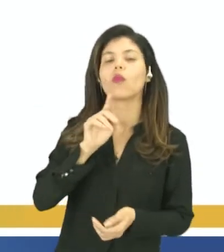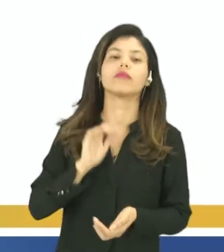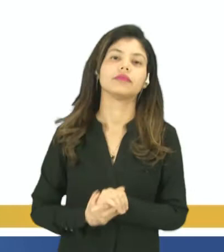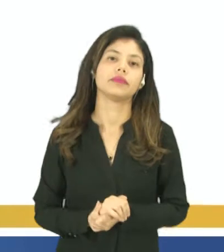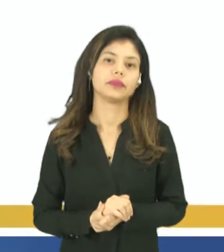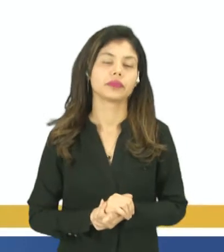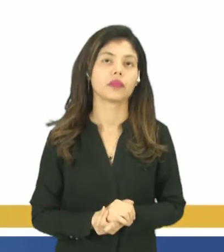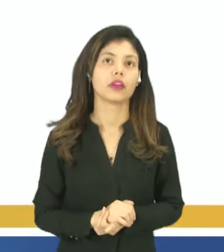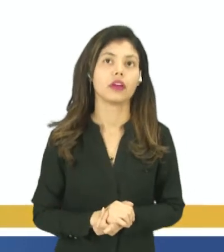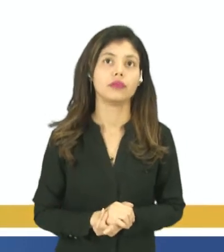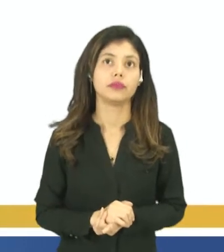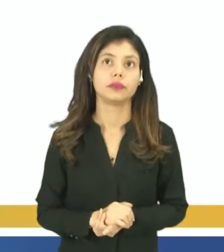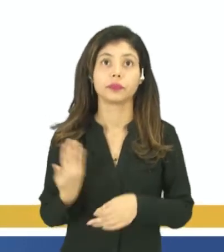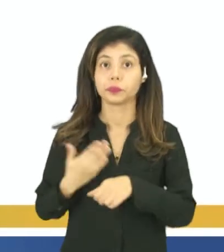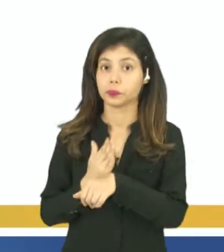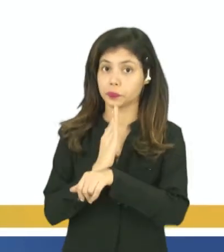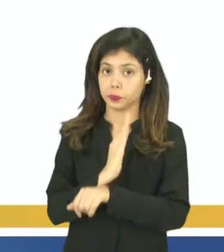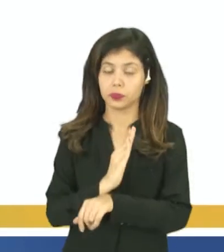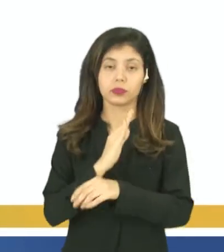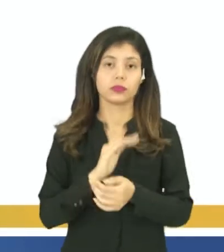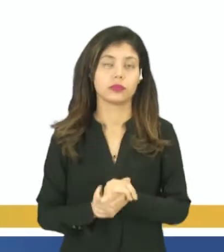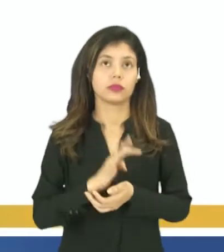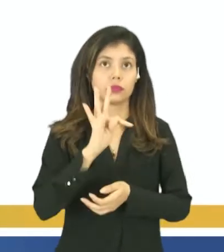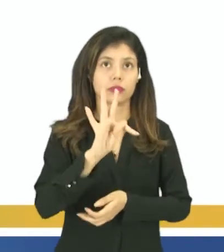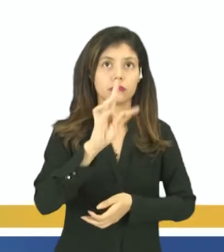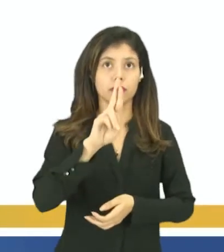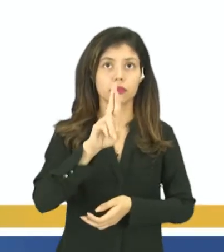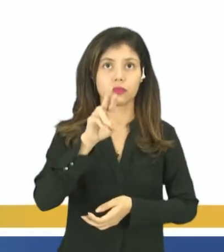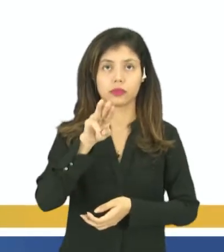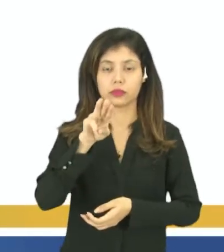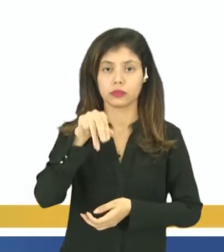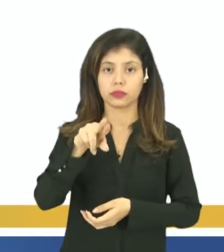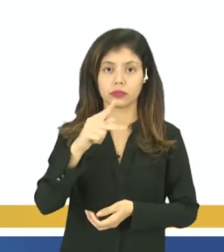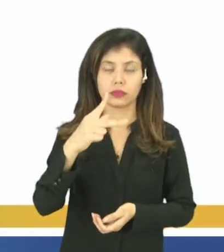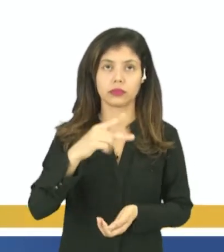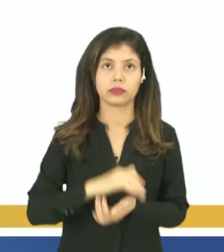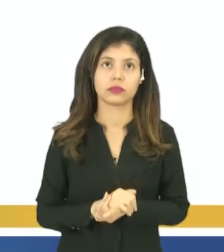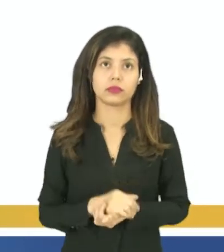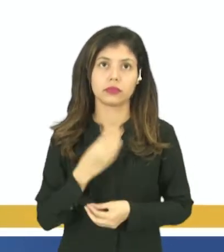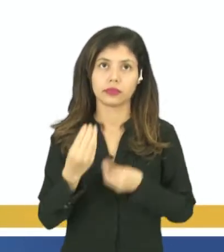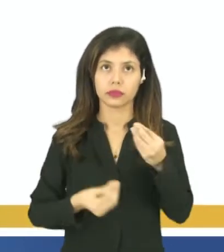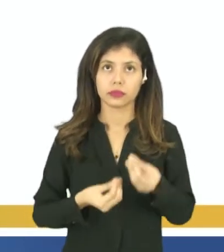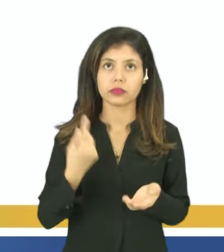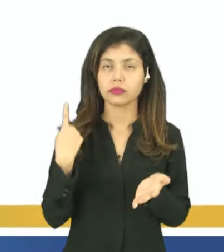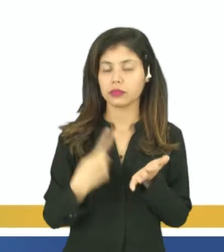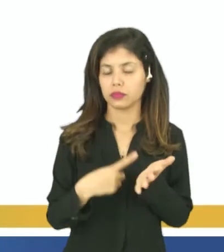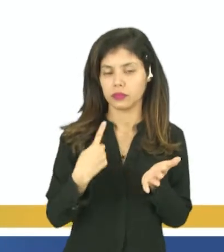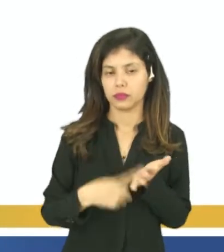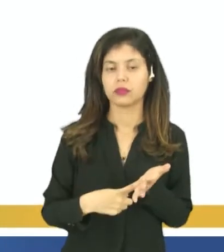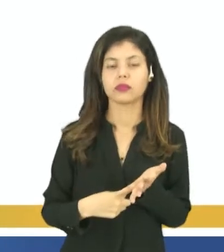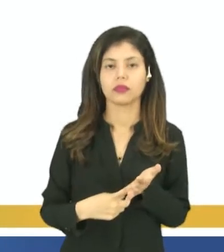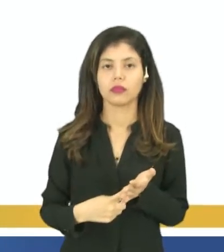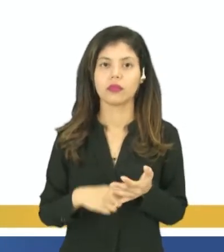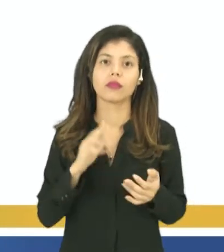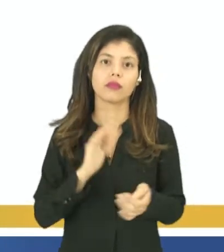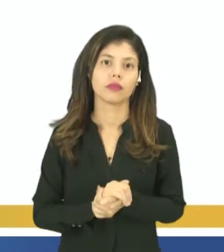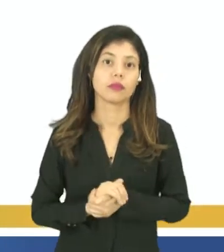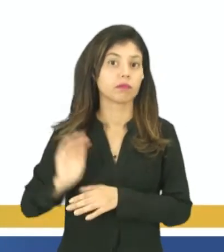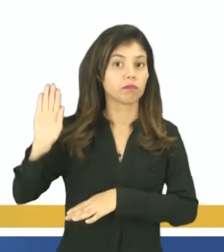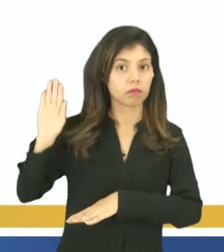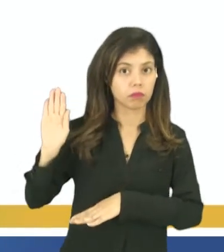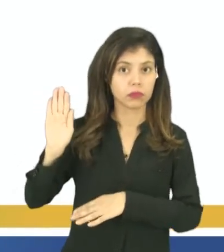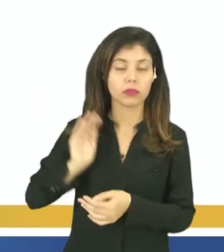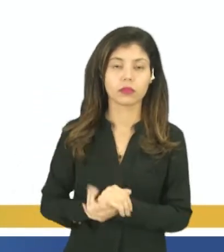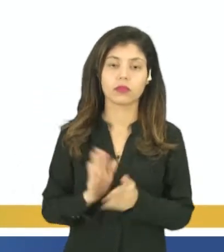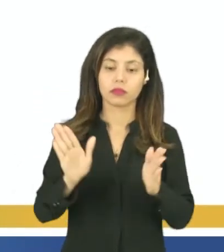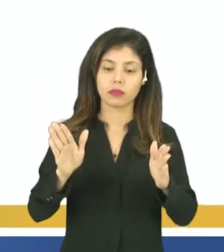americano, a entrada do Trump no governo, ele chegou a dizer, até como uma promessa de campanha, que iria fechar